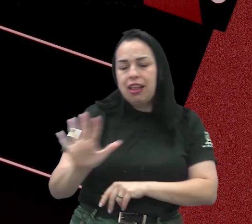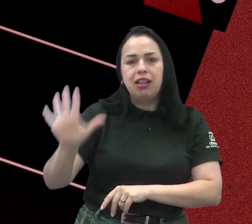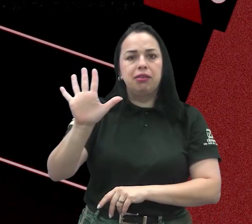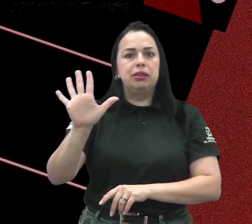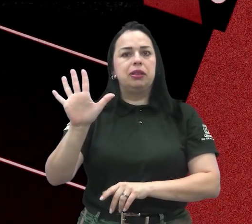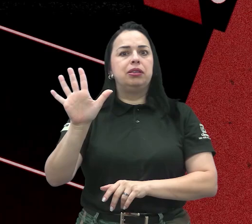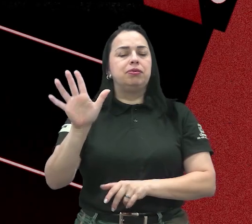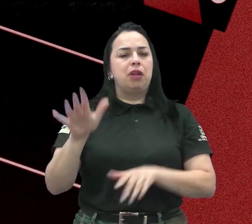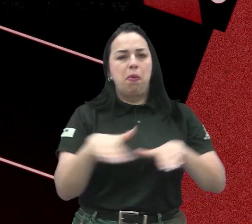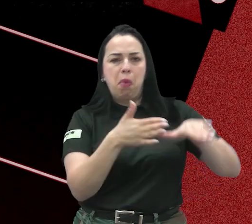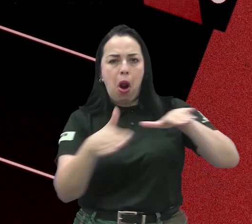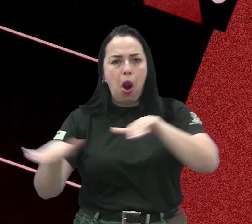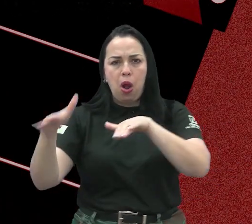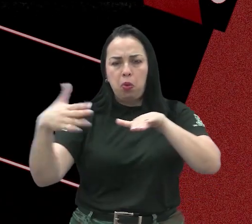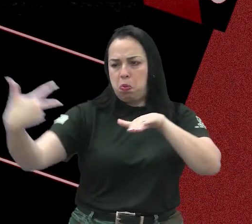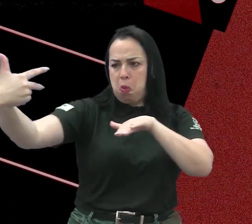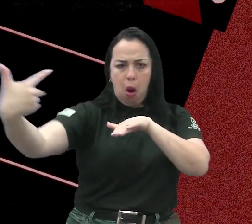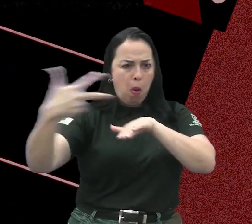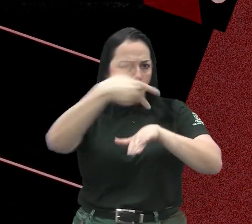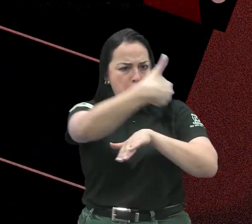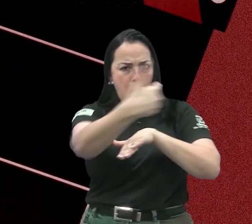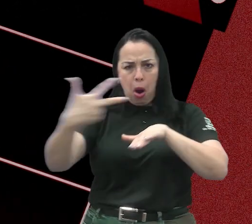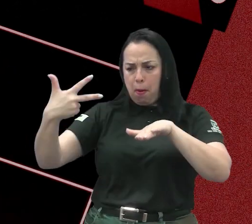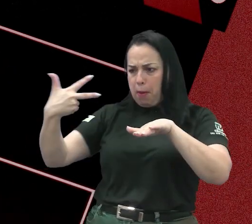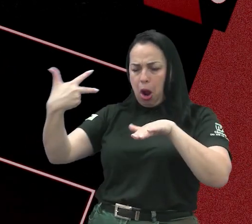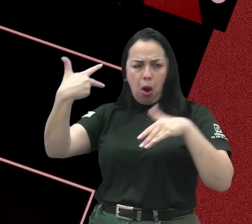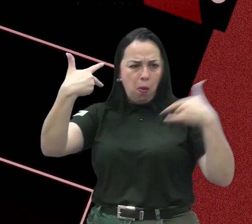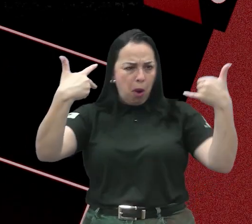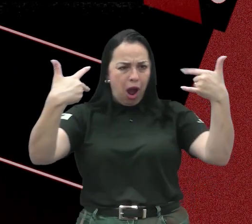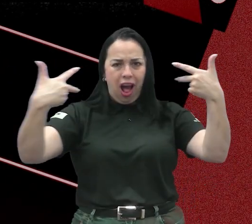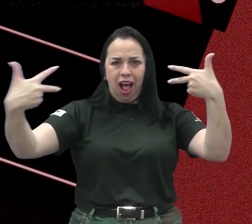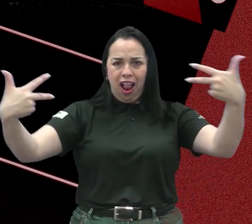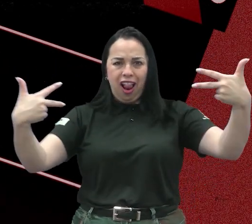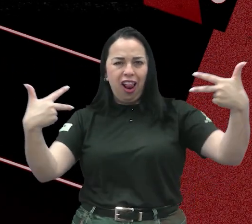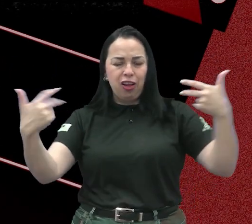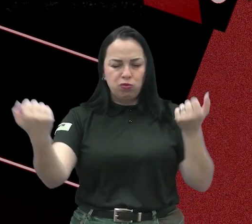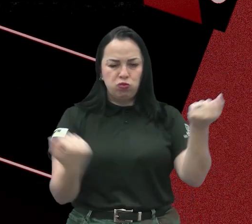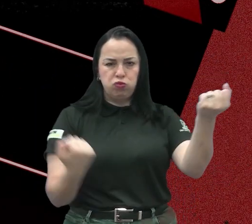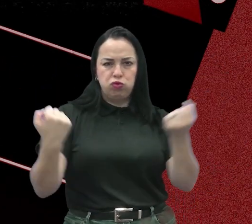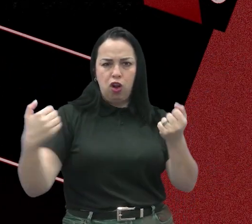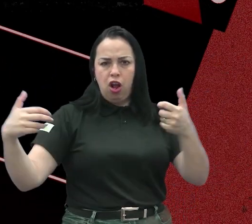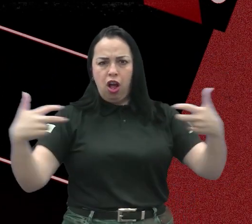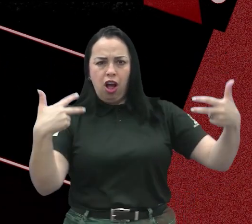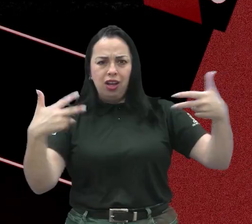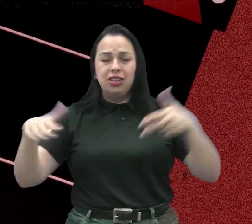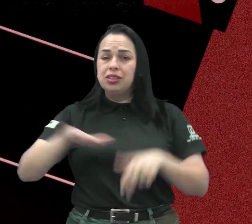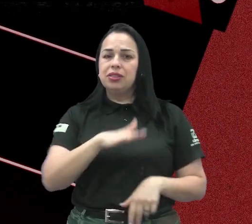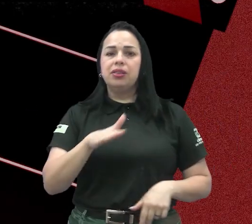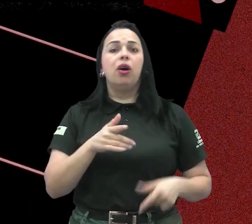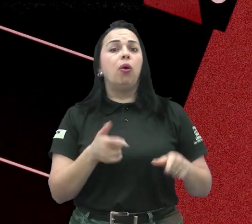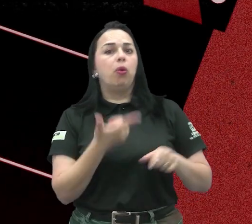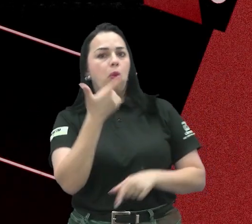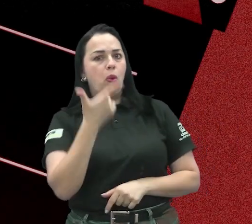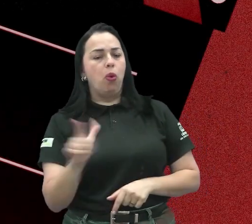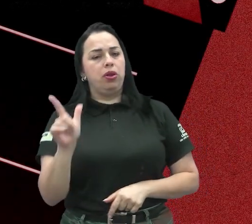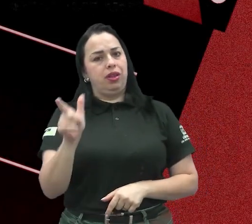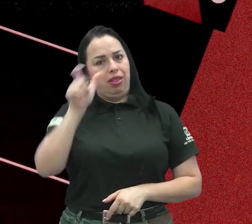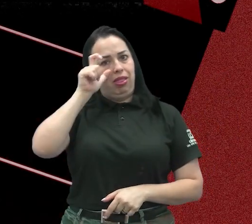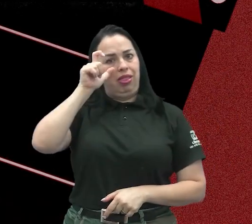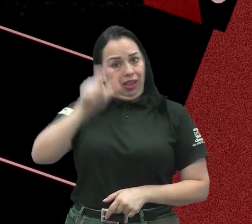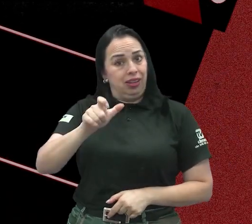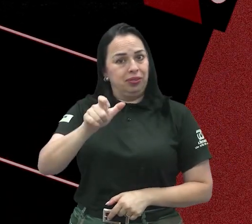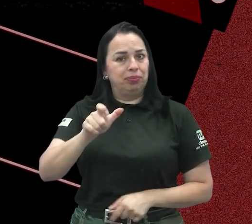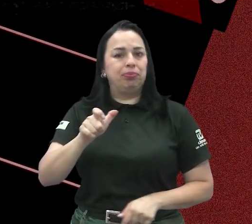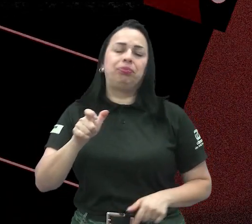bem dinâmica, com câmeras nos carros levando o espectador de carona em cada curva. Outra coisa muito interessante